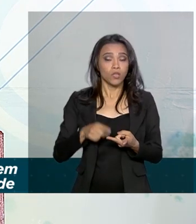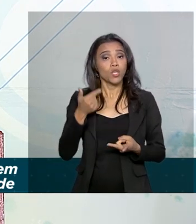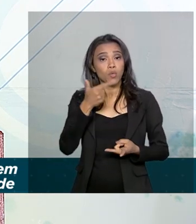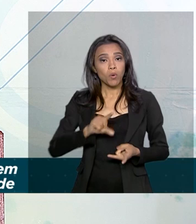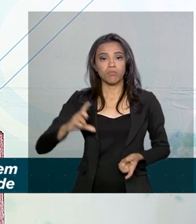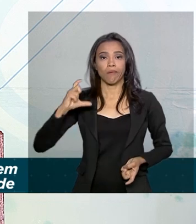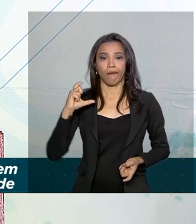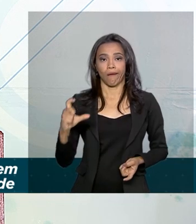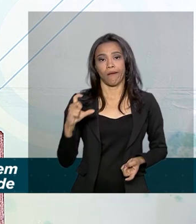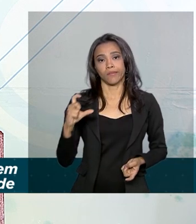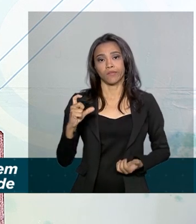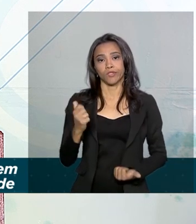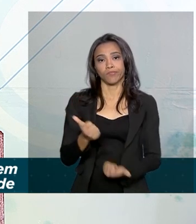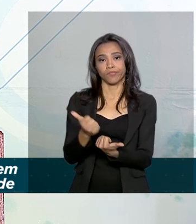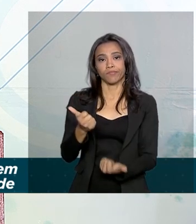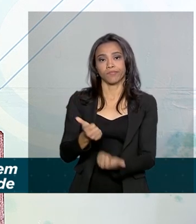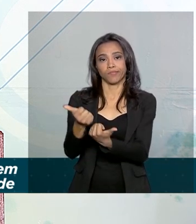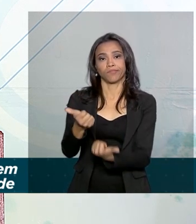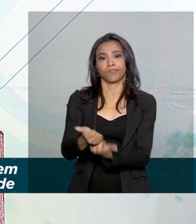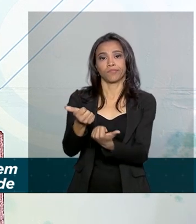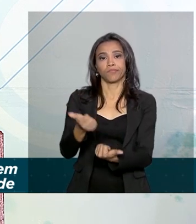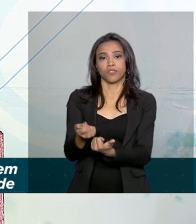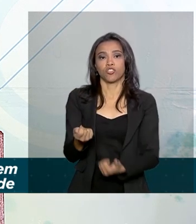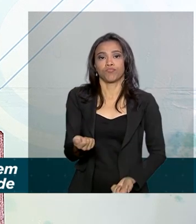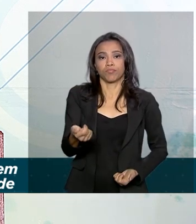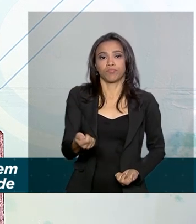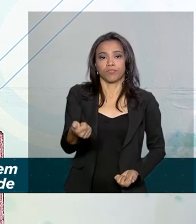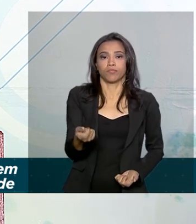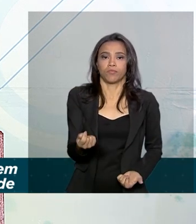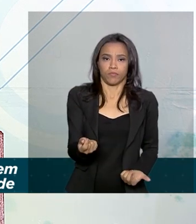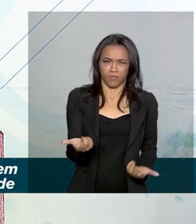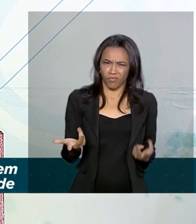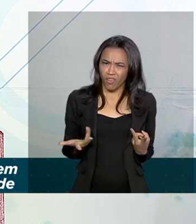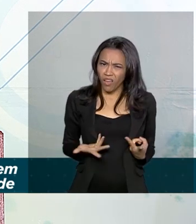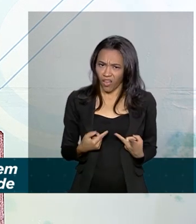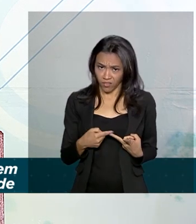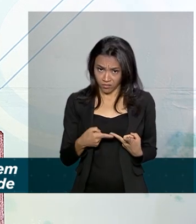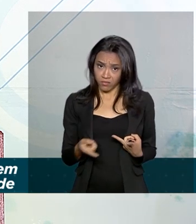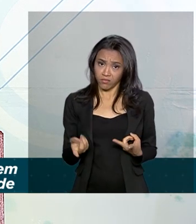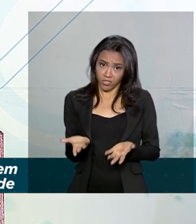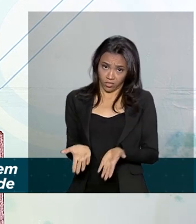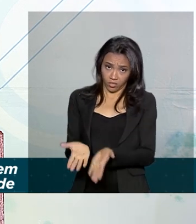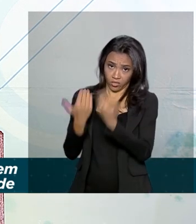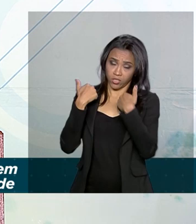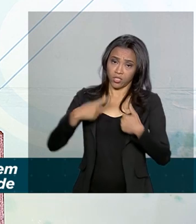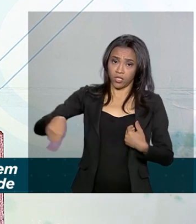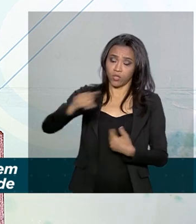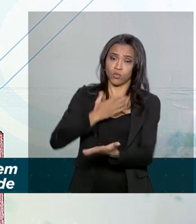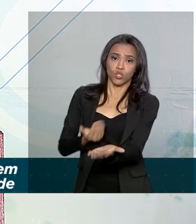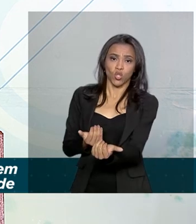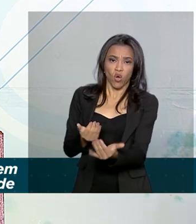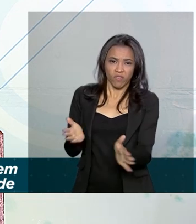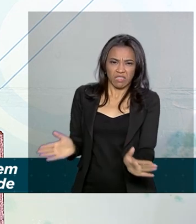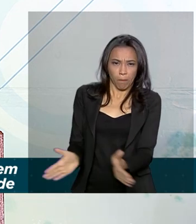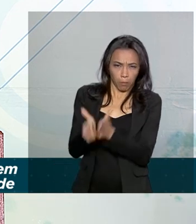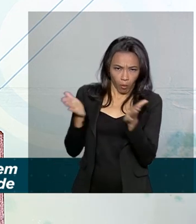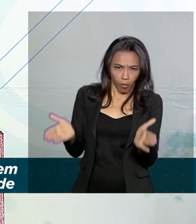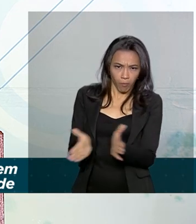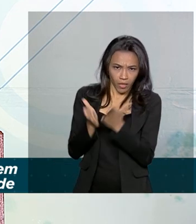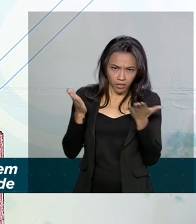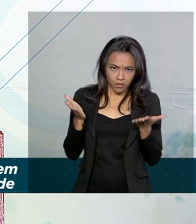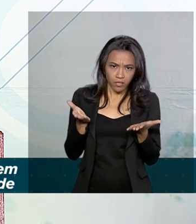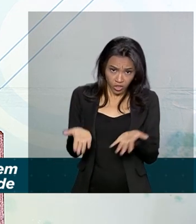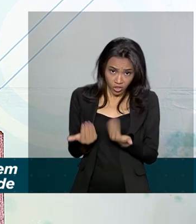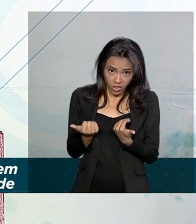programa assistencial. O que tira a juventude da miséria, ou um homem ou uma mulher, é o